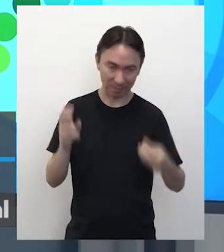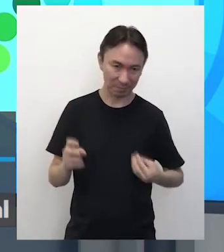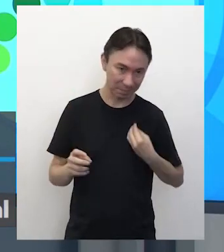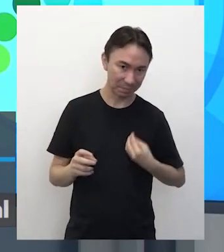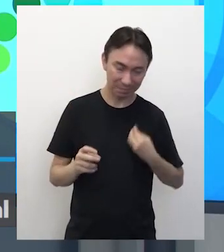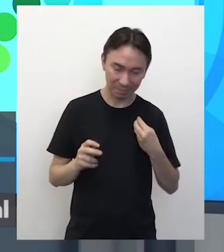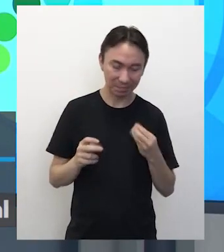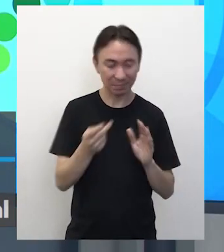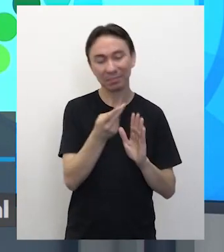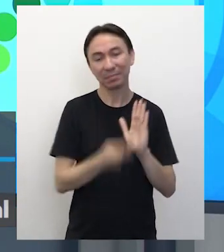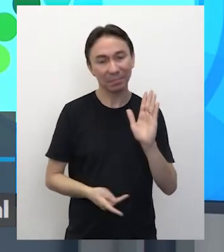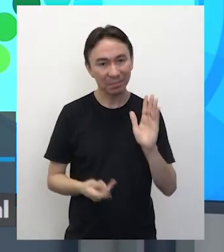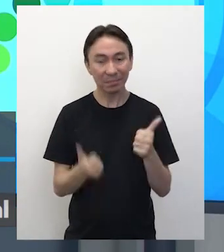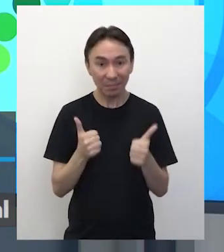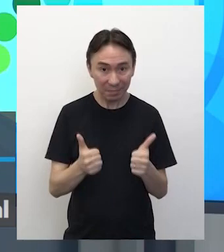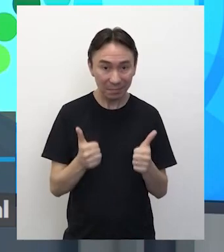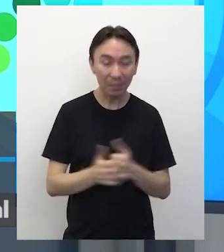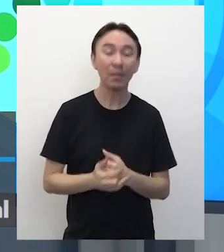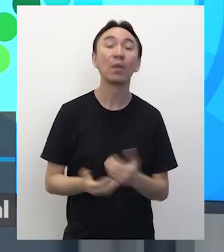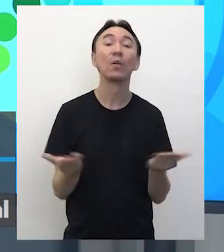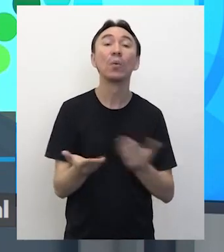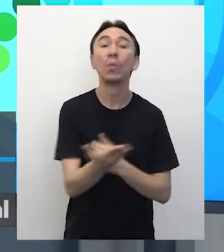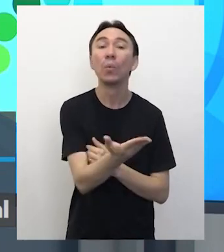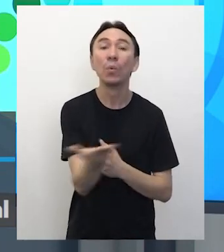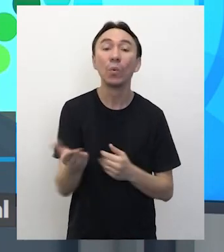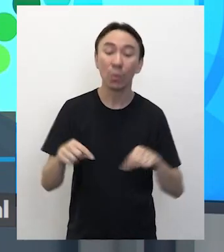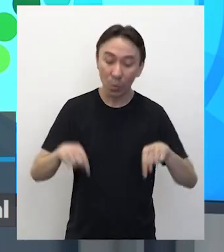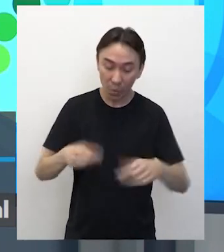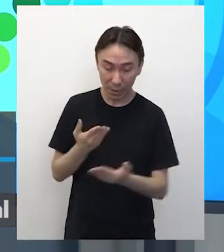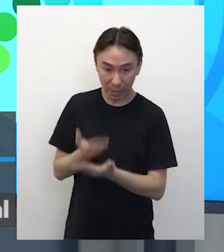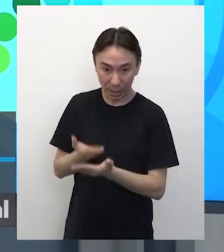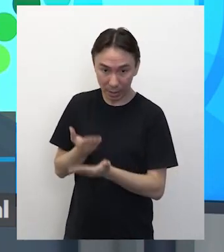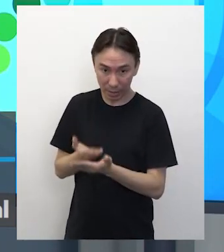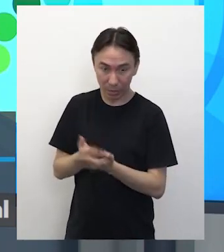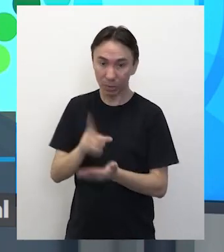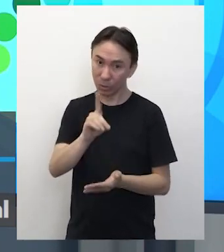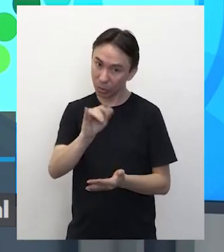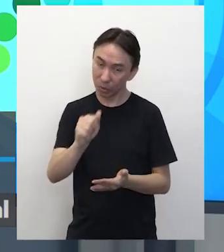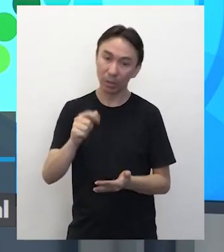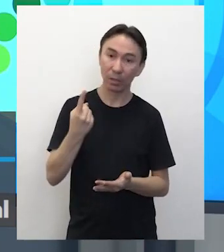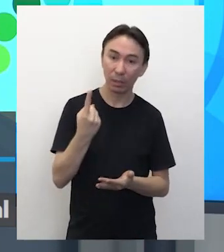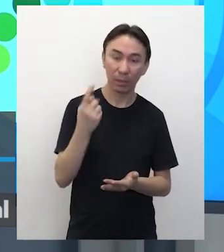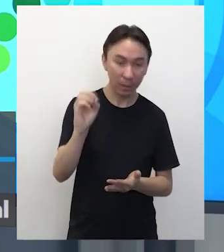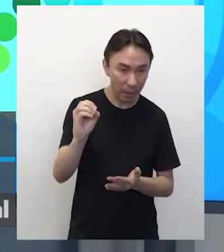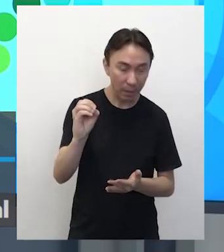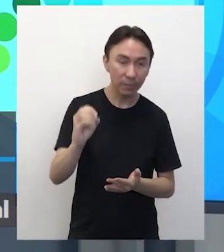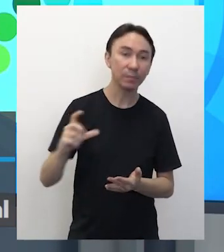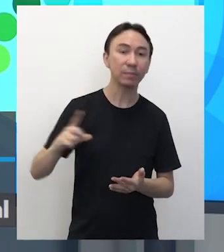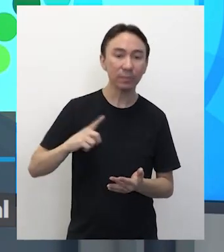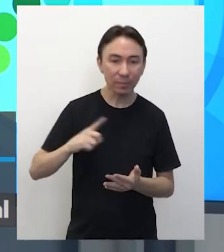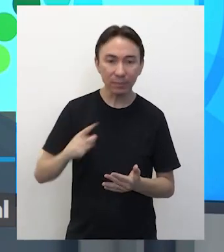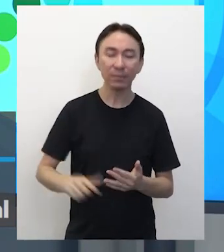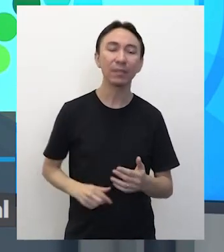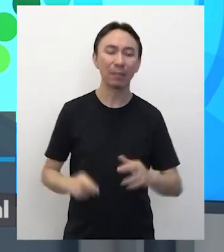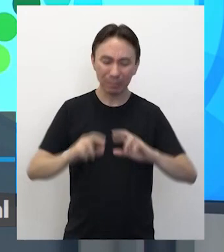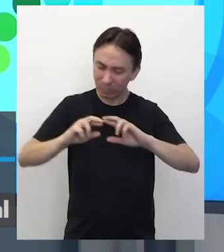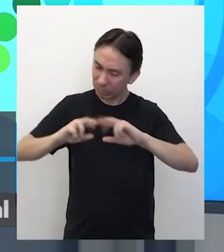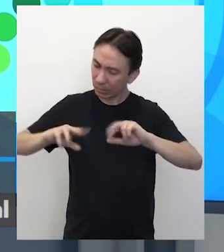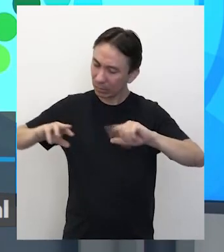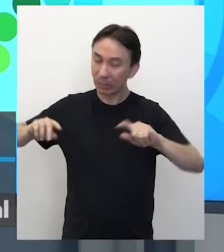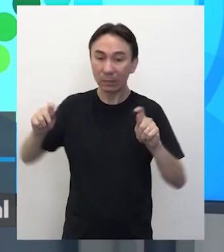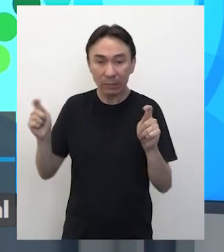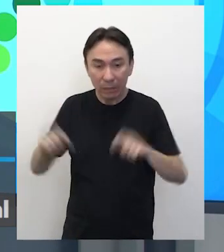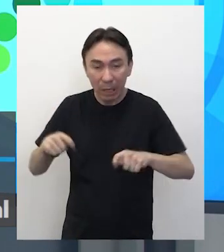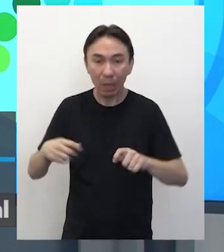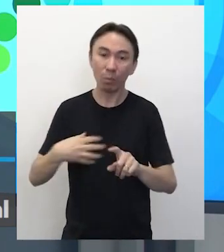se organizarem então um pouquinho, na aula de hoje, dia 10, nós trataremos das competências socioemocionais. Nesta aula